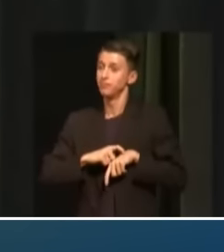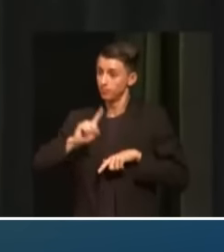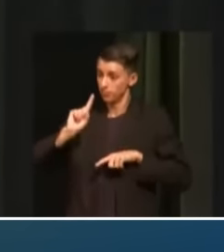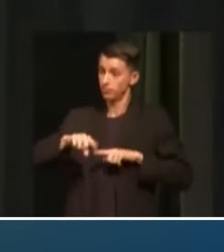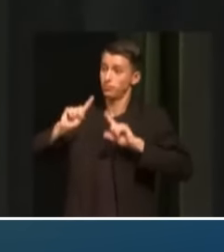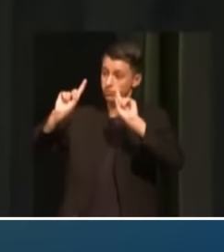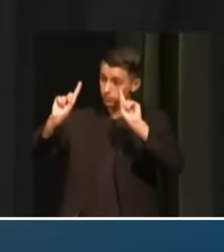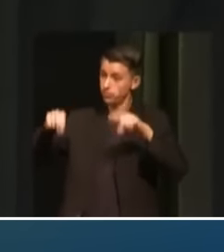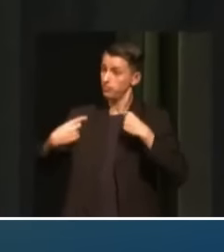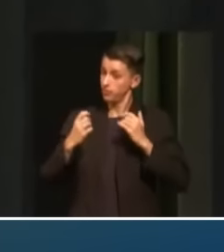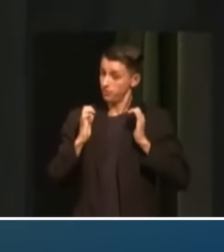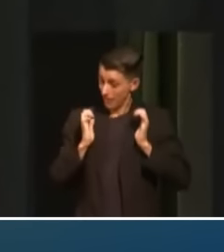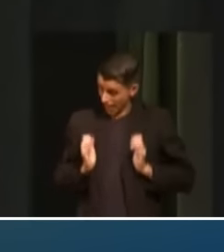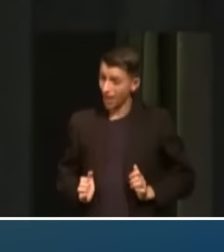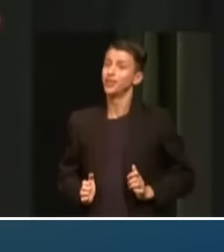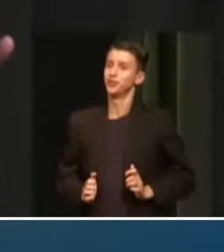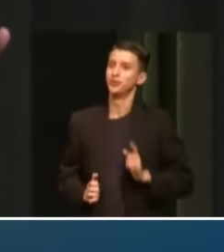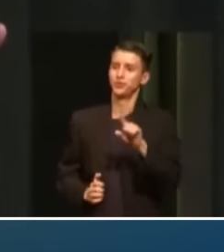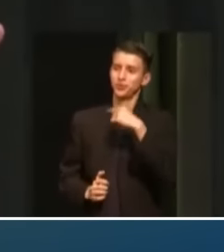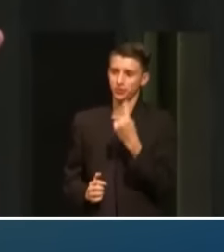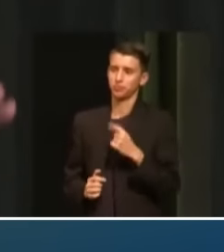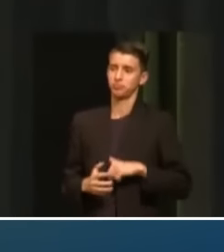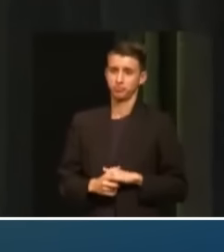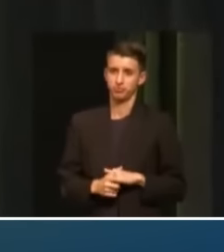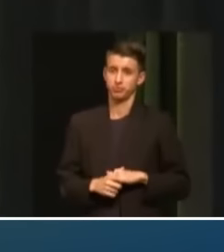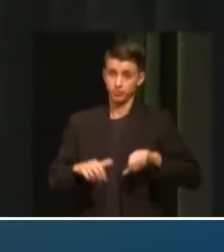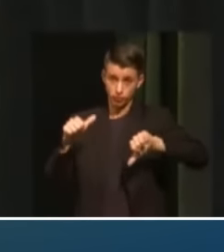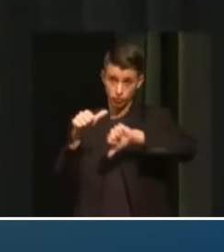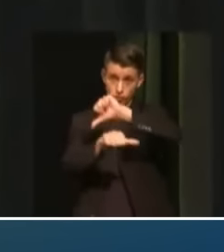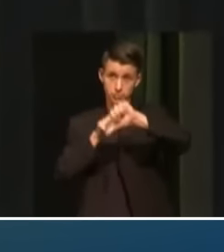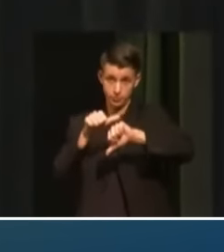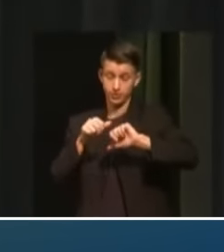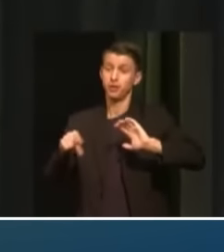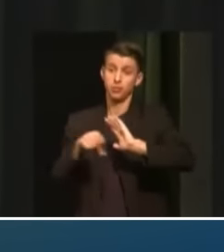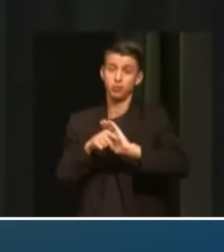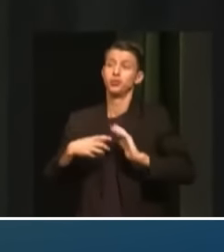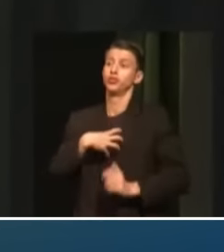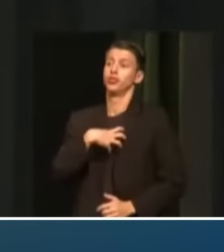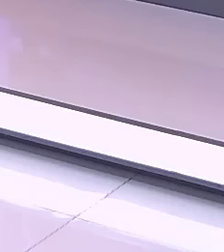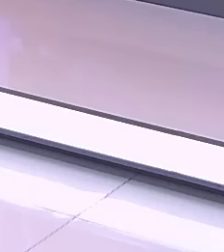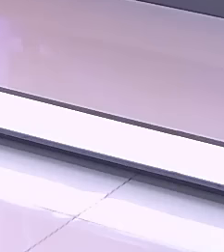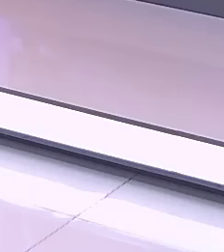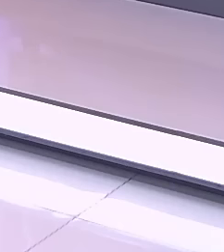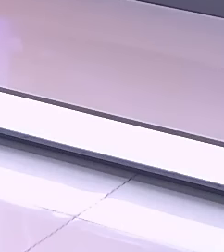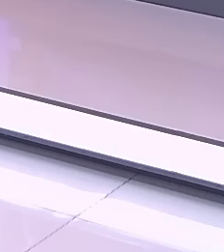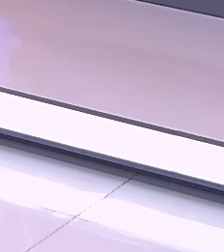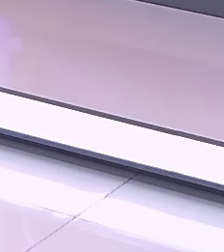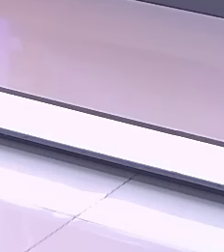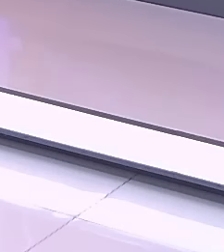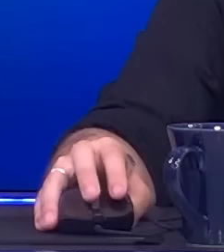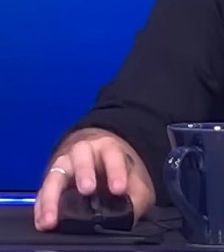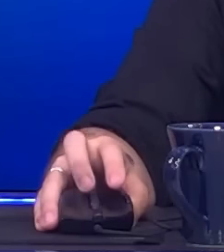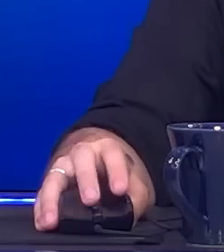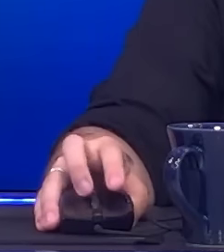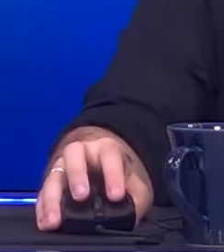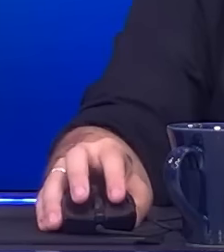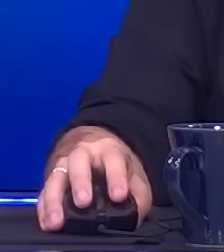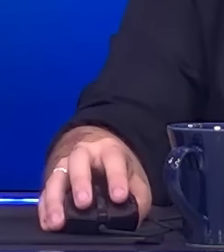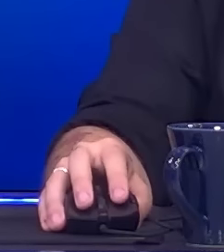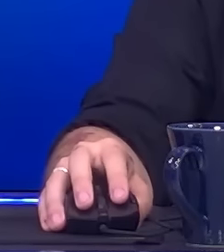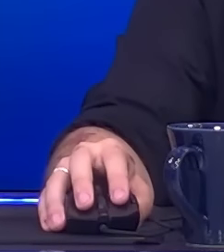do de não deixar um companheiro ferido no campo de batalha outro tema que eu queria falar contigo também